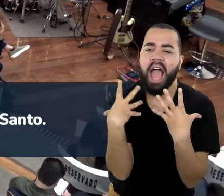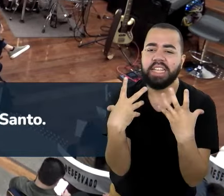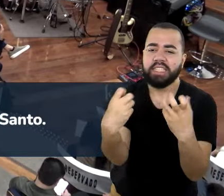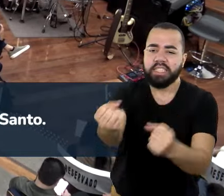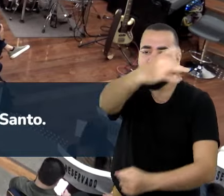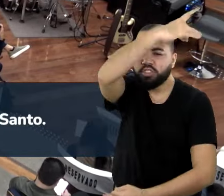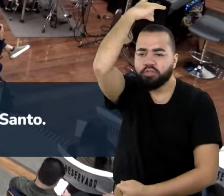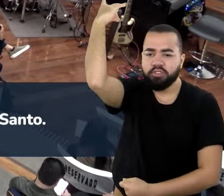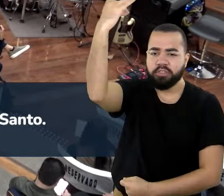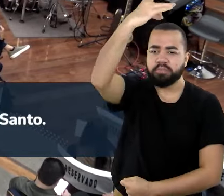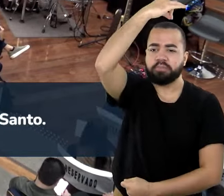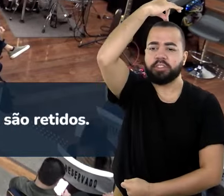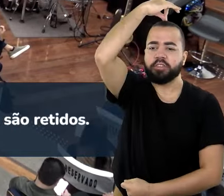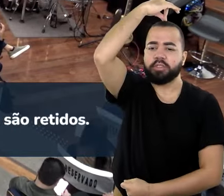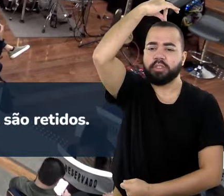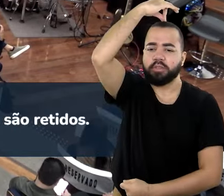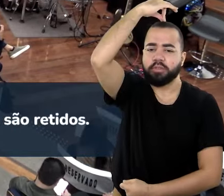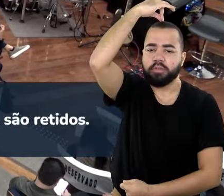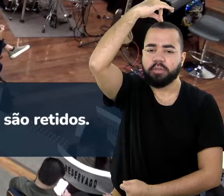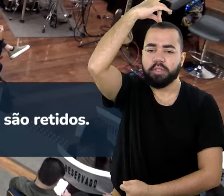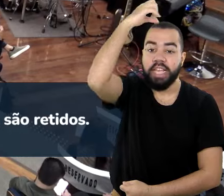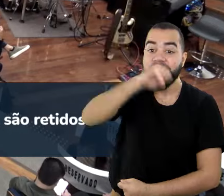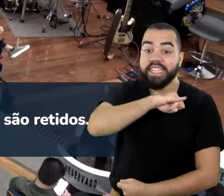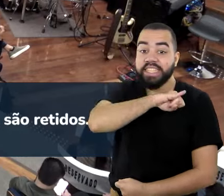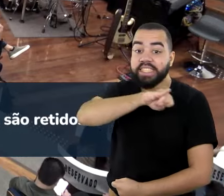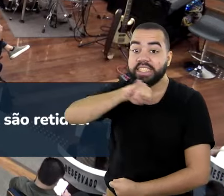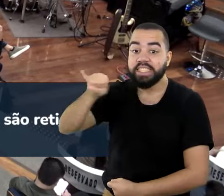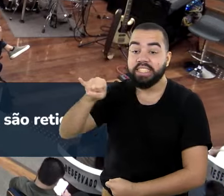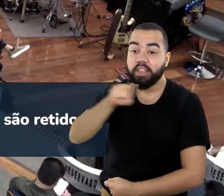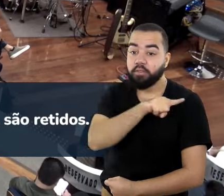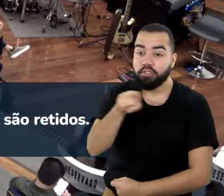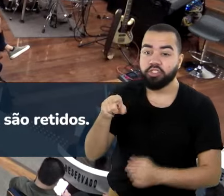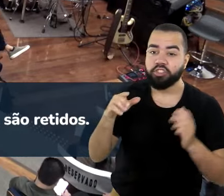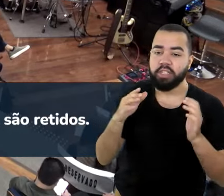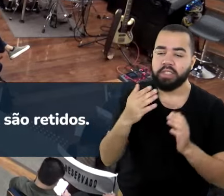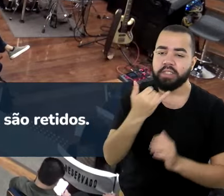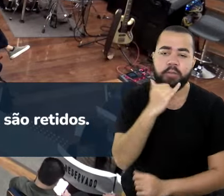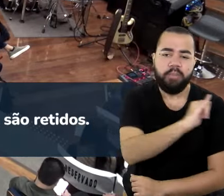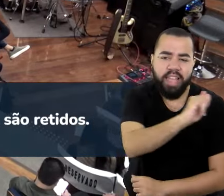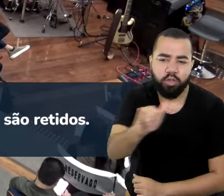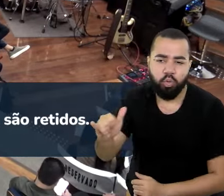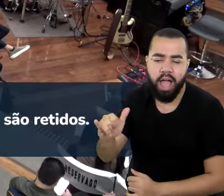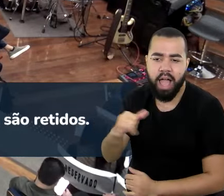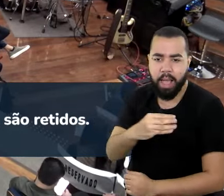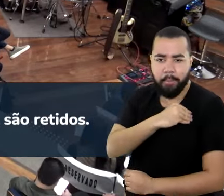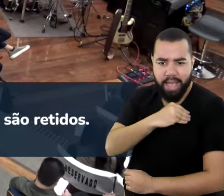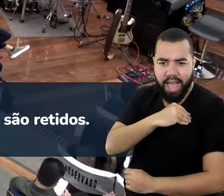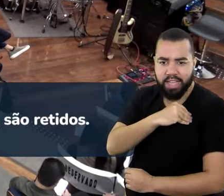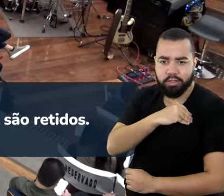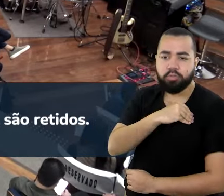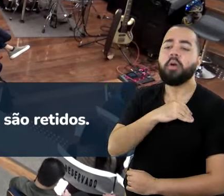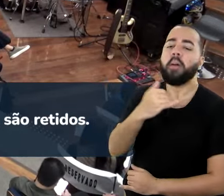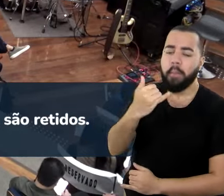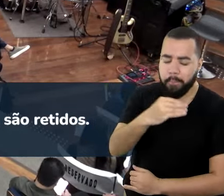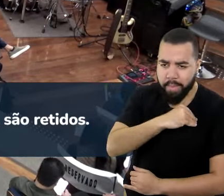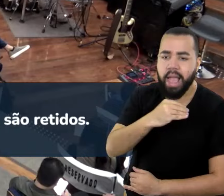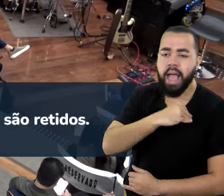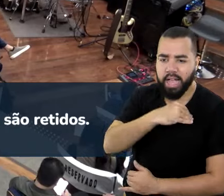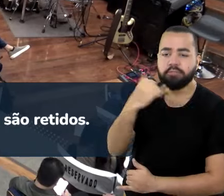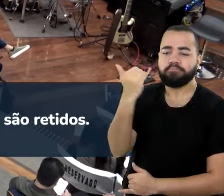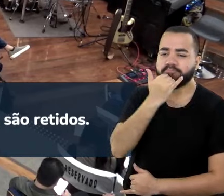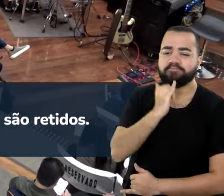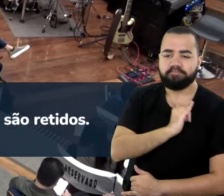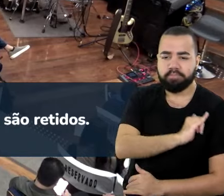Recebei o Espírito Santo. Se de alguns perdoarem os pecados, são-lhe